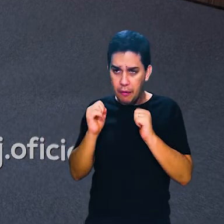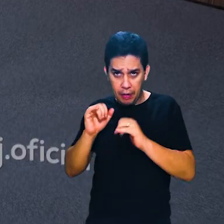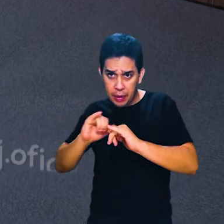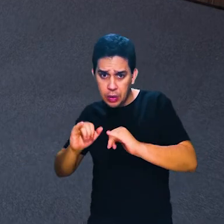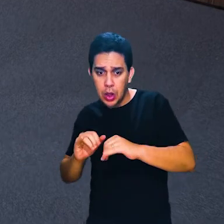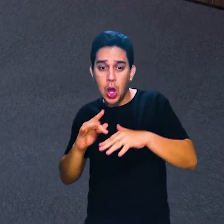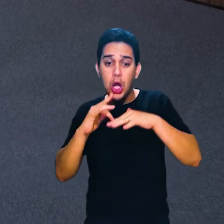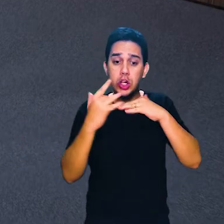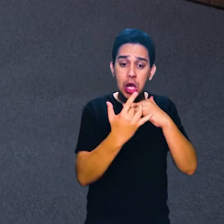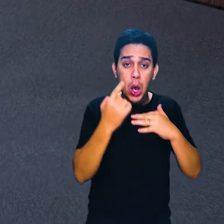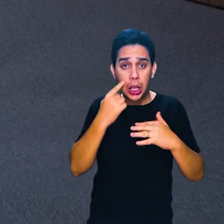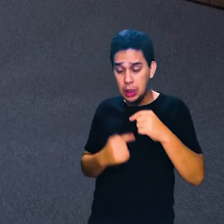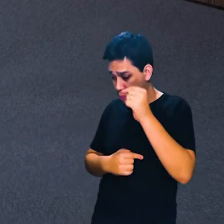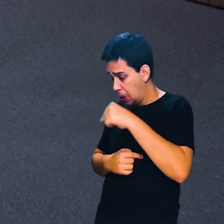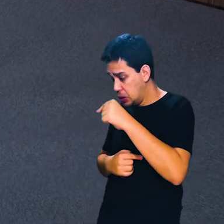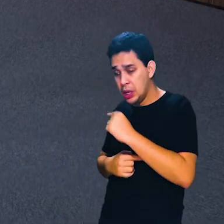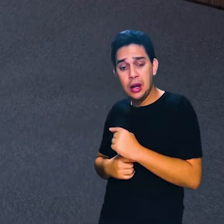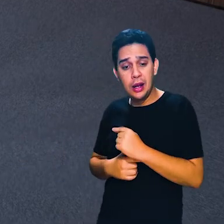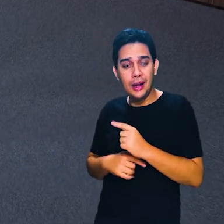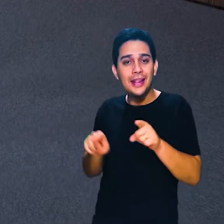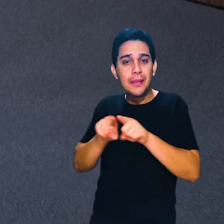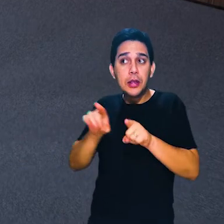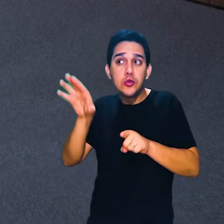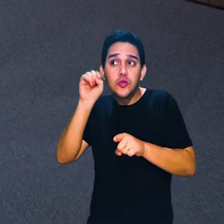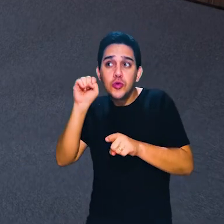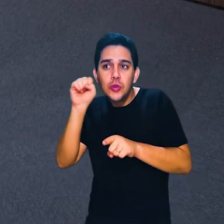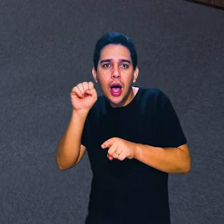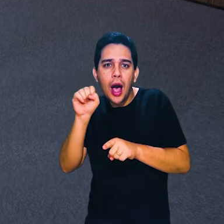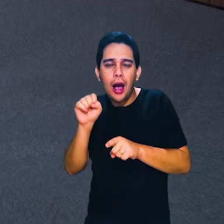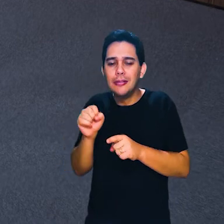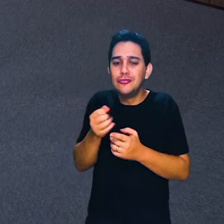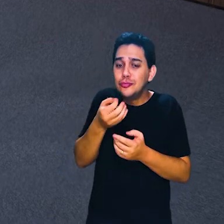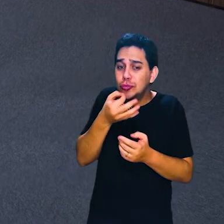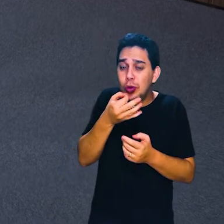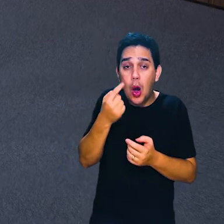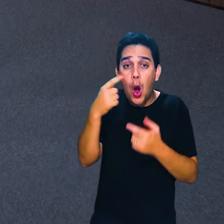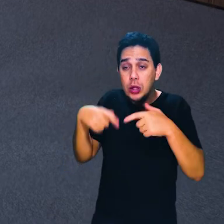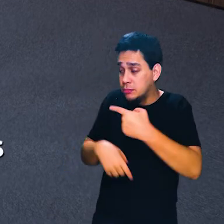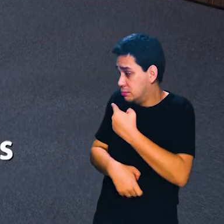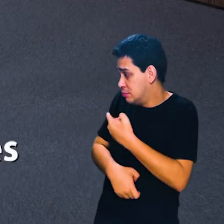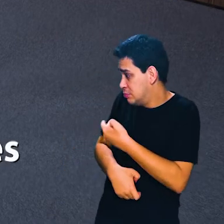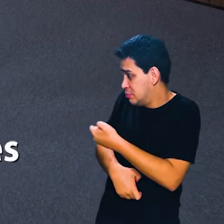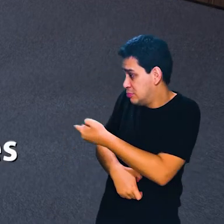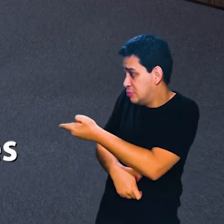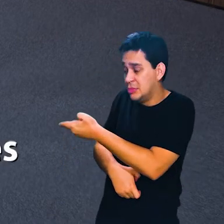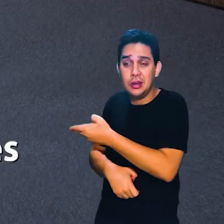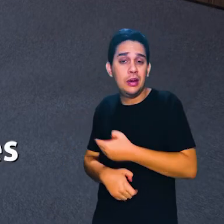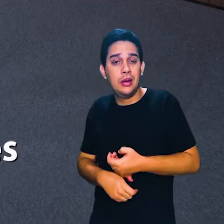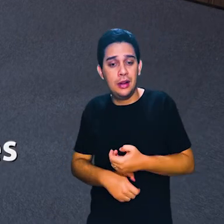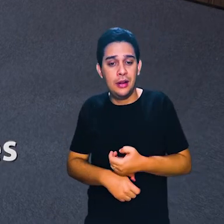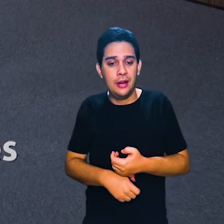aqui embaixo. E escute o podcast do MP Cidadão nas plataformas Deezer, Spotify